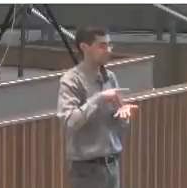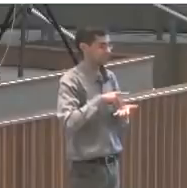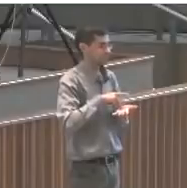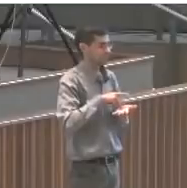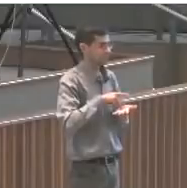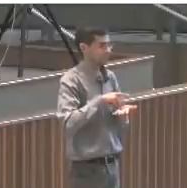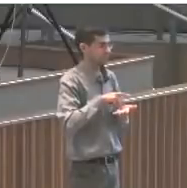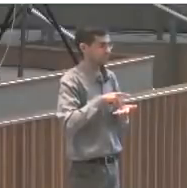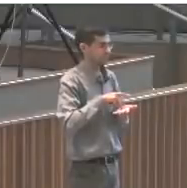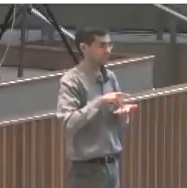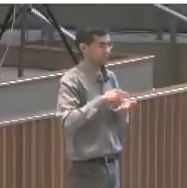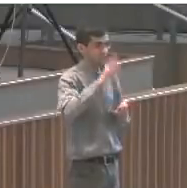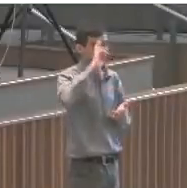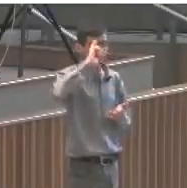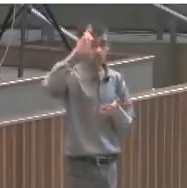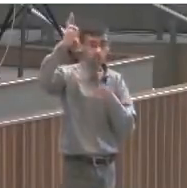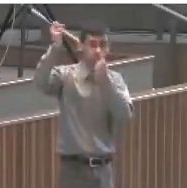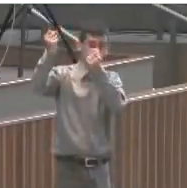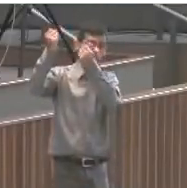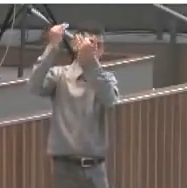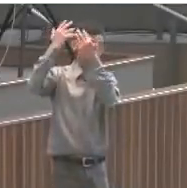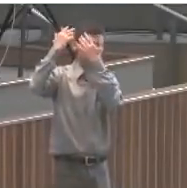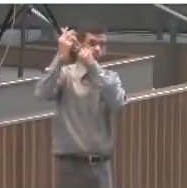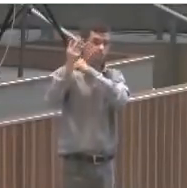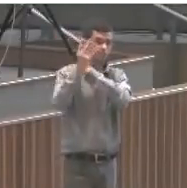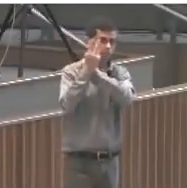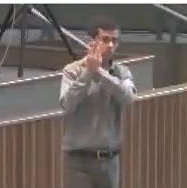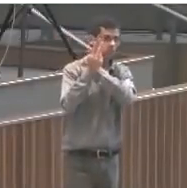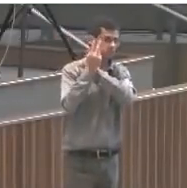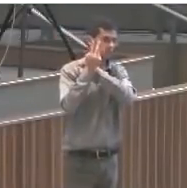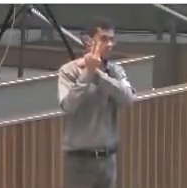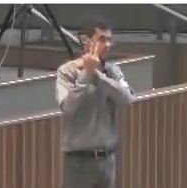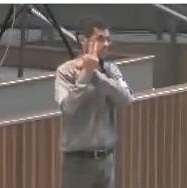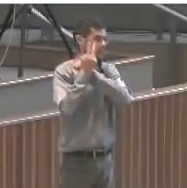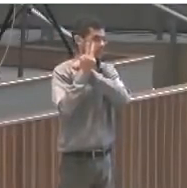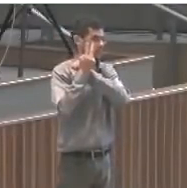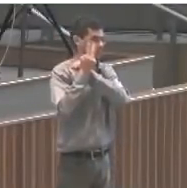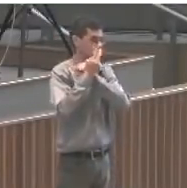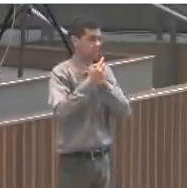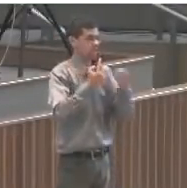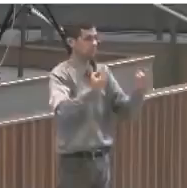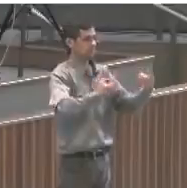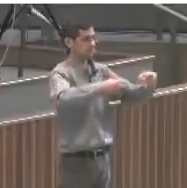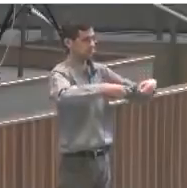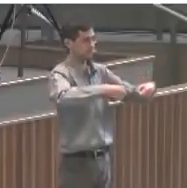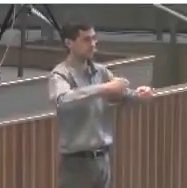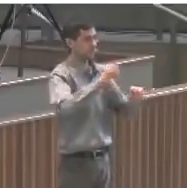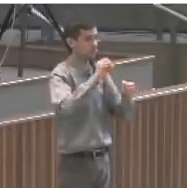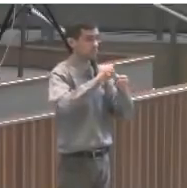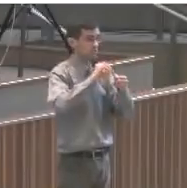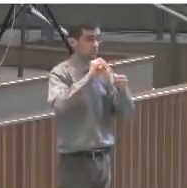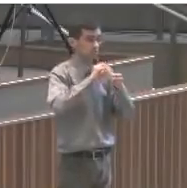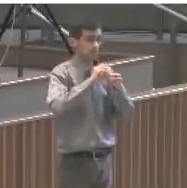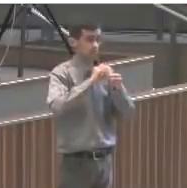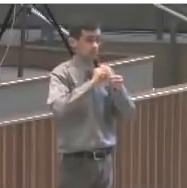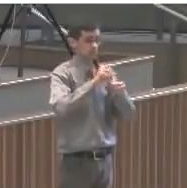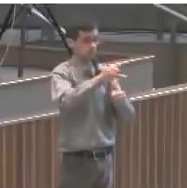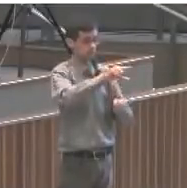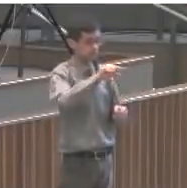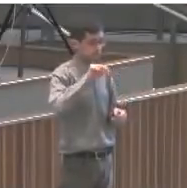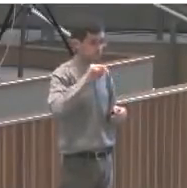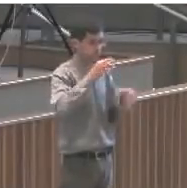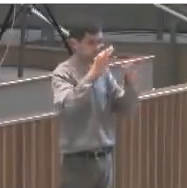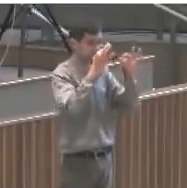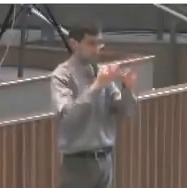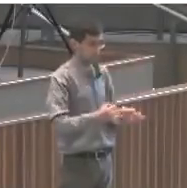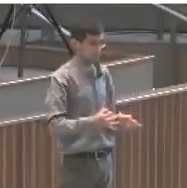que o senhor nos abençoe e nos guarde nessa nesse desafio de fazer a nossas escolhas e